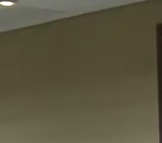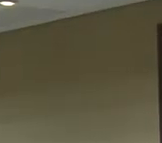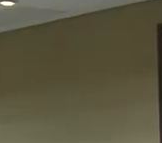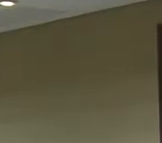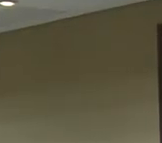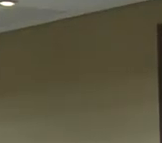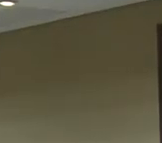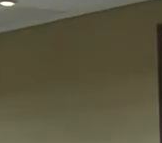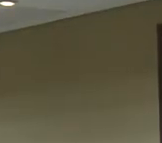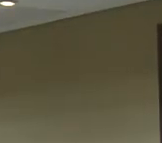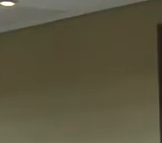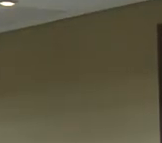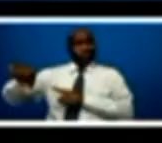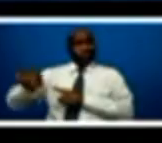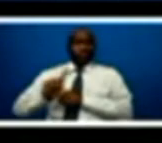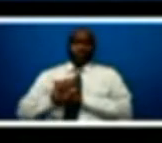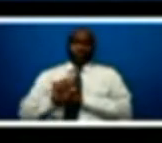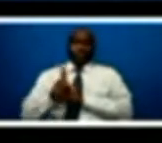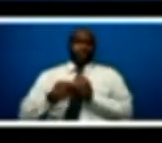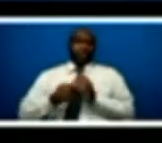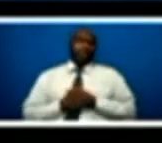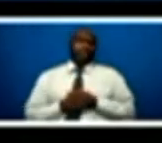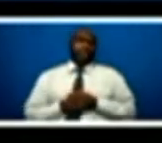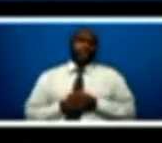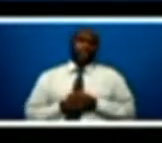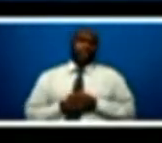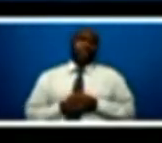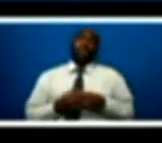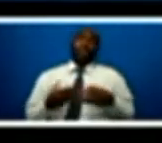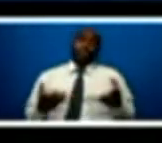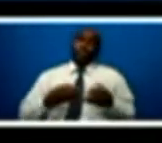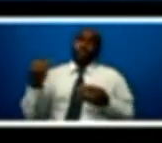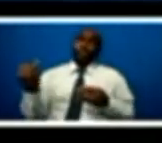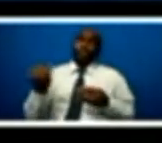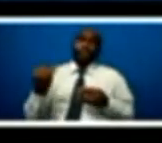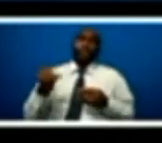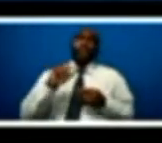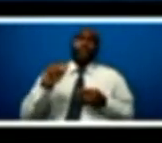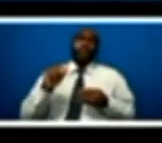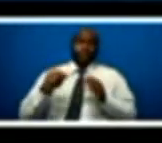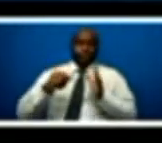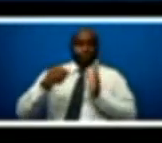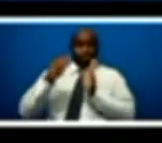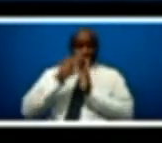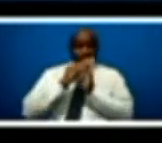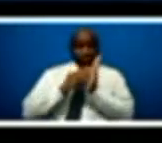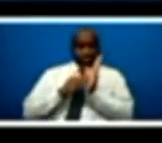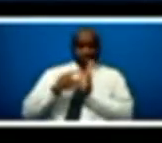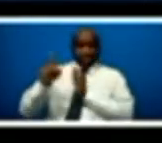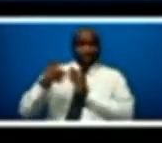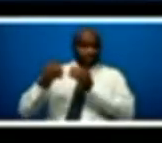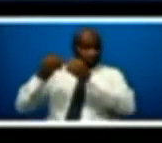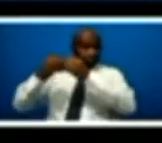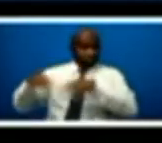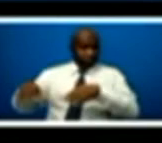modalidade tomada de contas. É preciso deixar claro que não foram desclassificadas